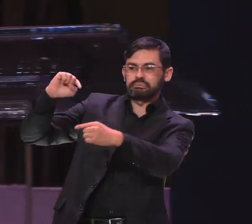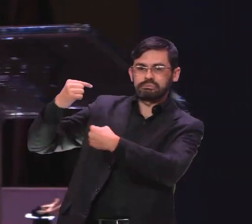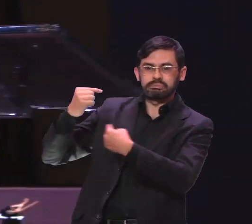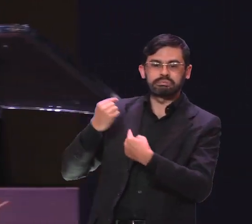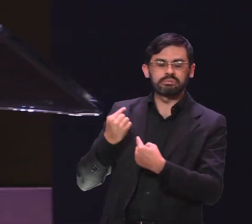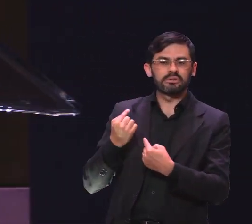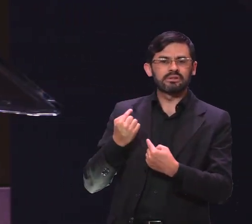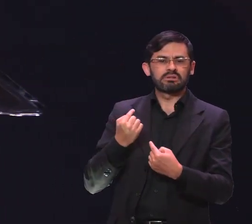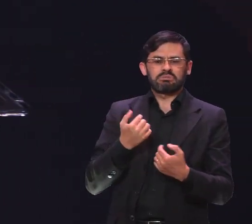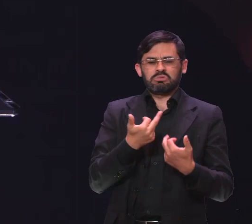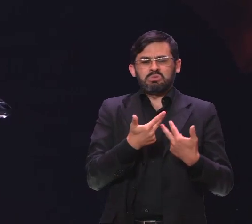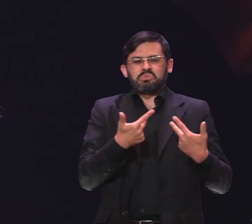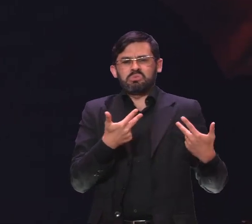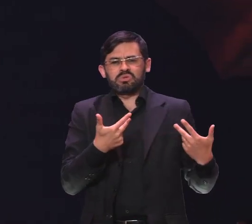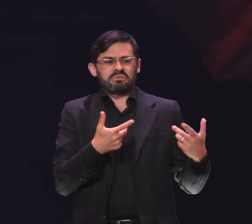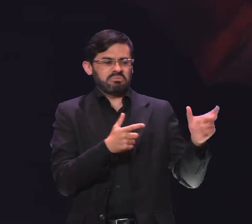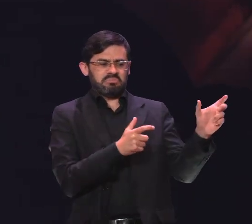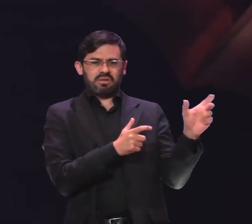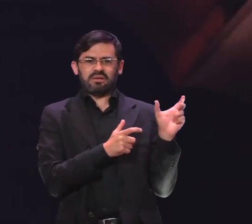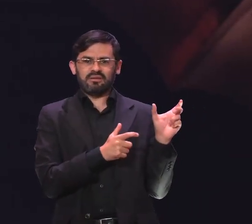dias, argumentos,